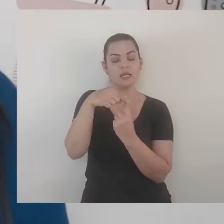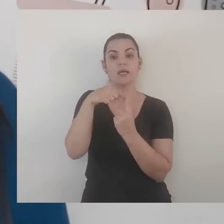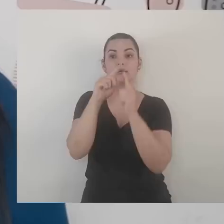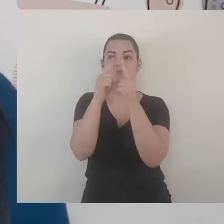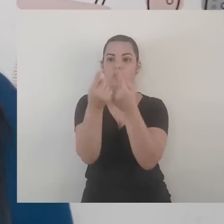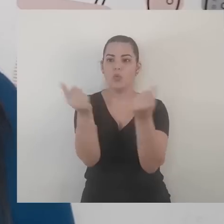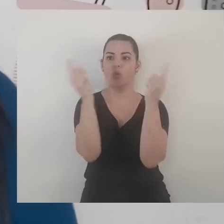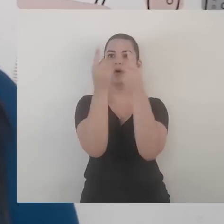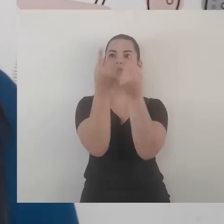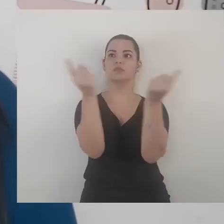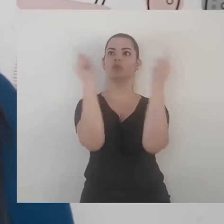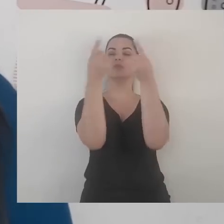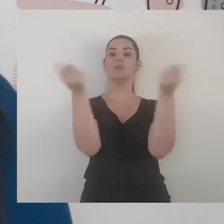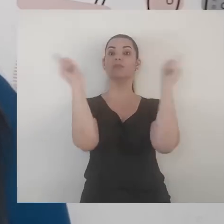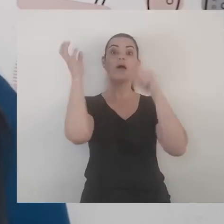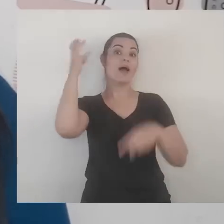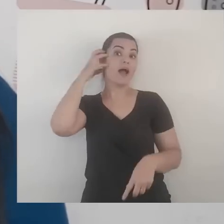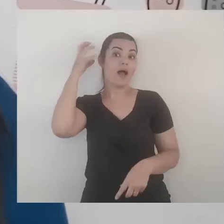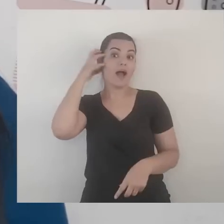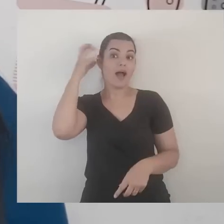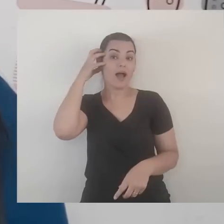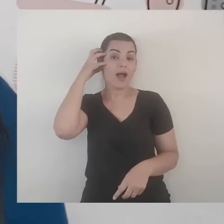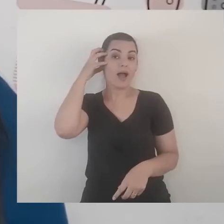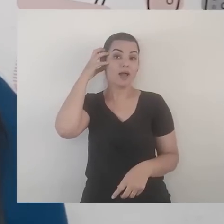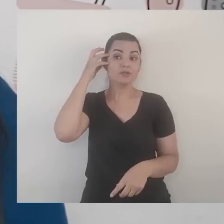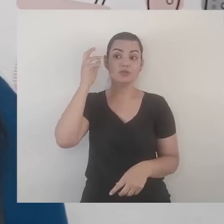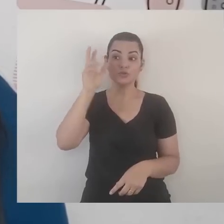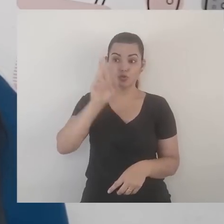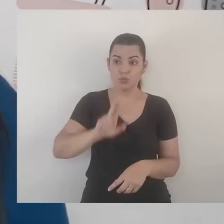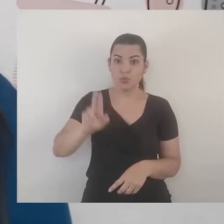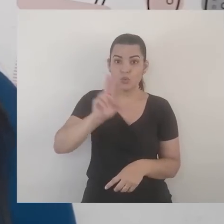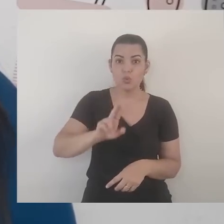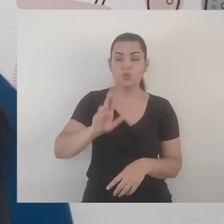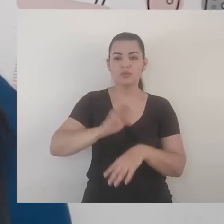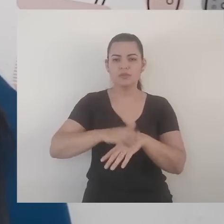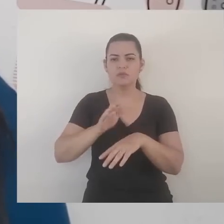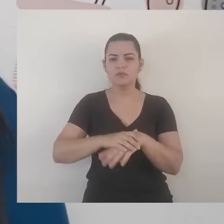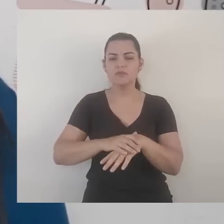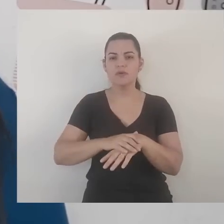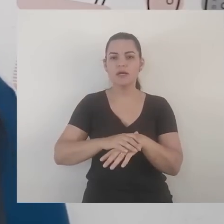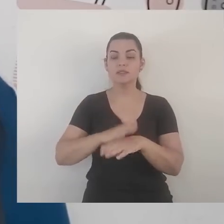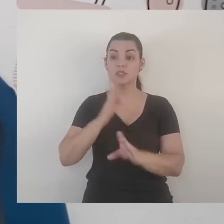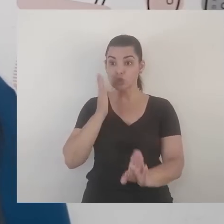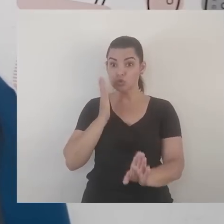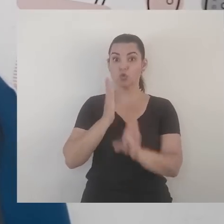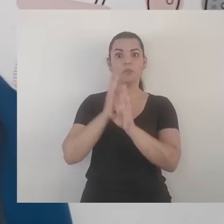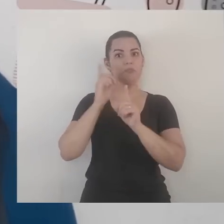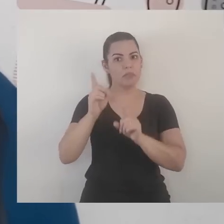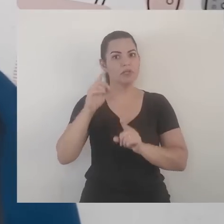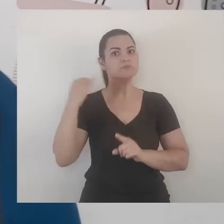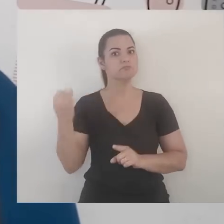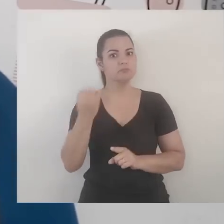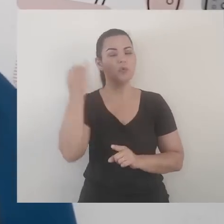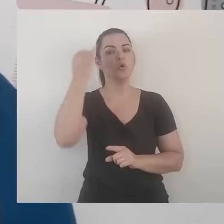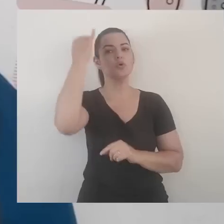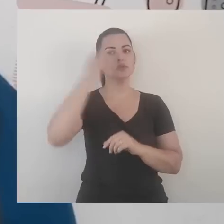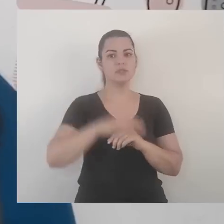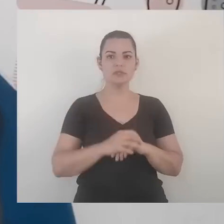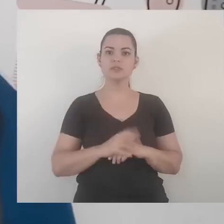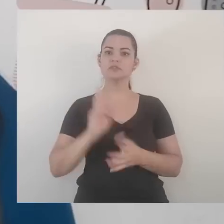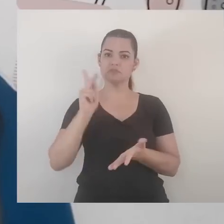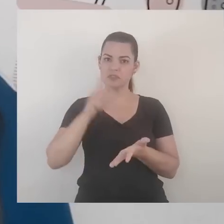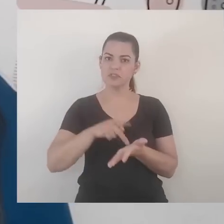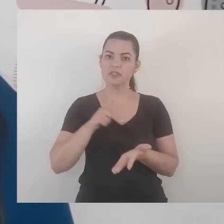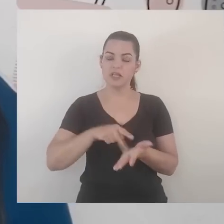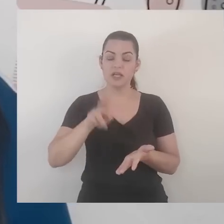das ondas que faziam com que os rádios funcionassem. Descoberta essa que foi muito